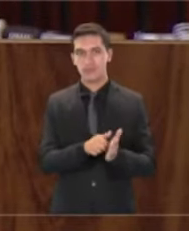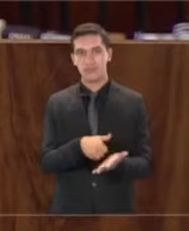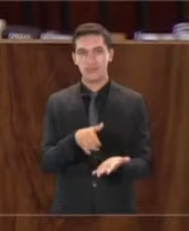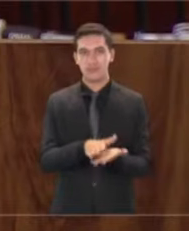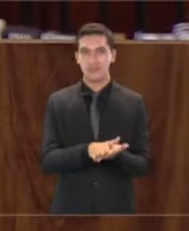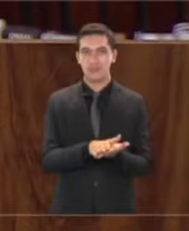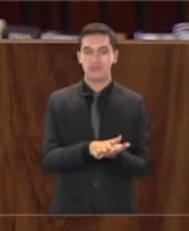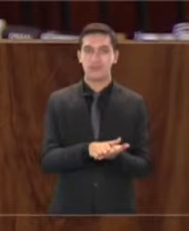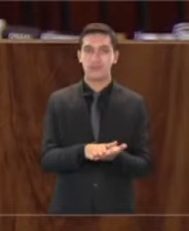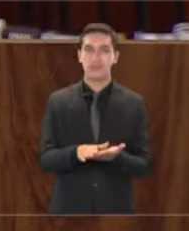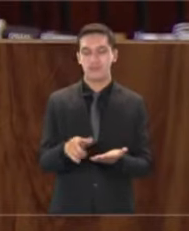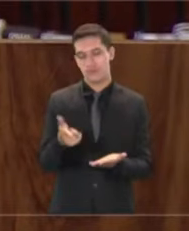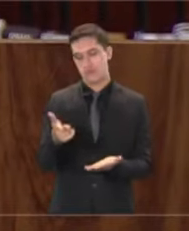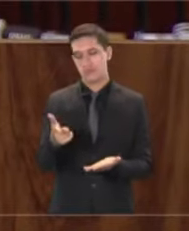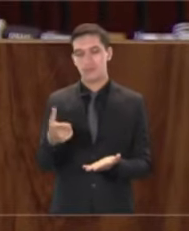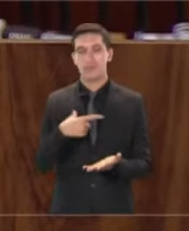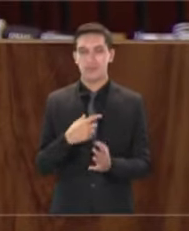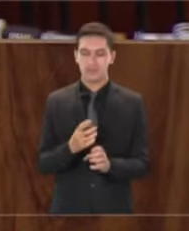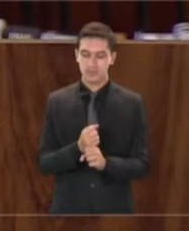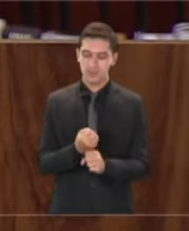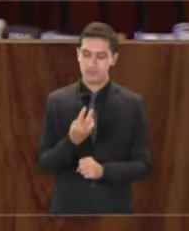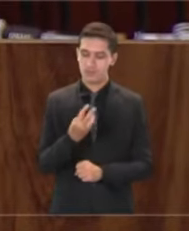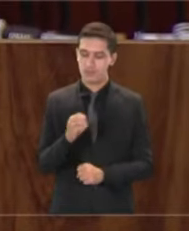multa no importe de